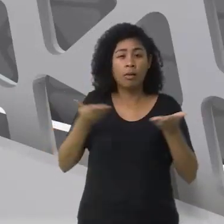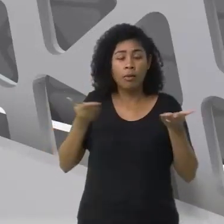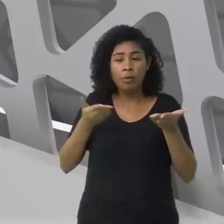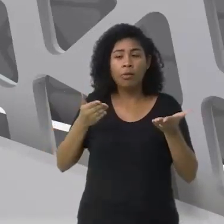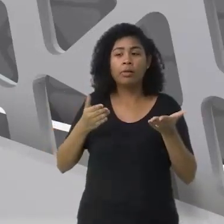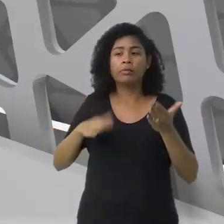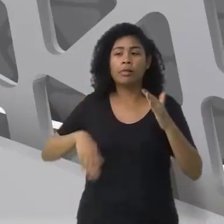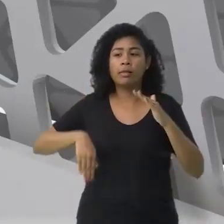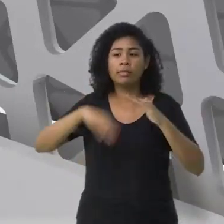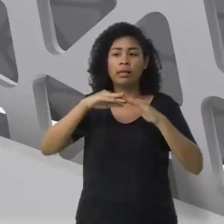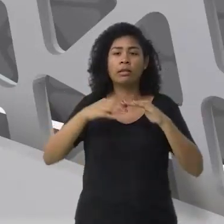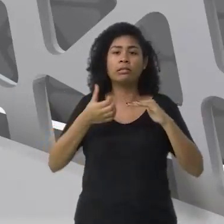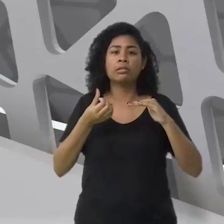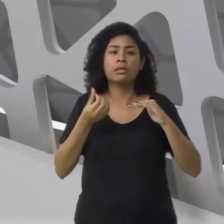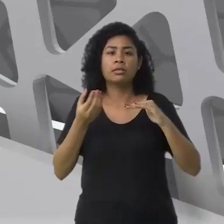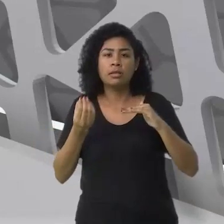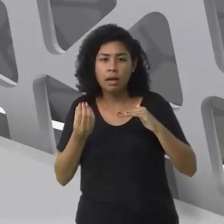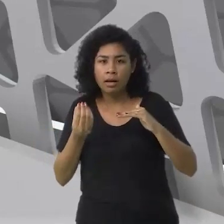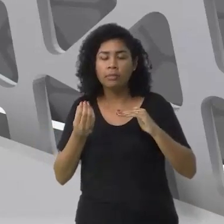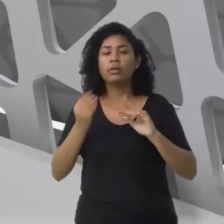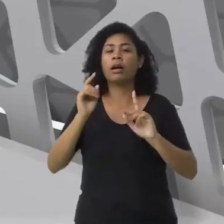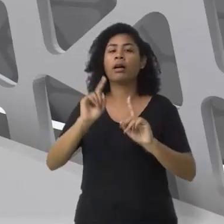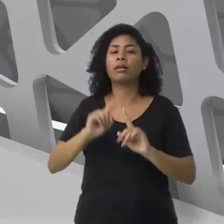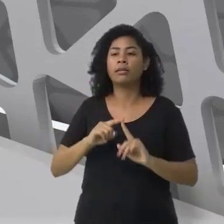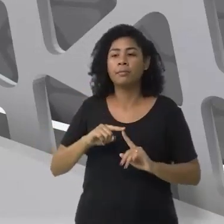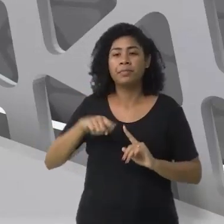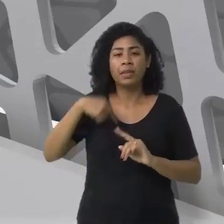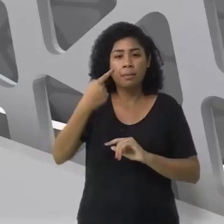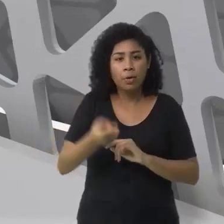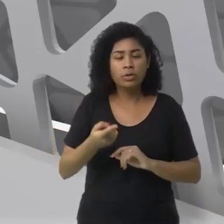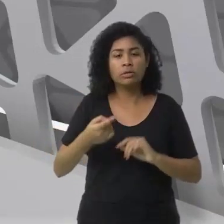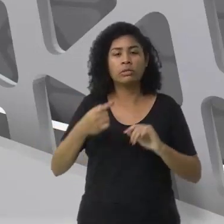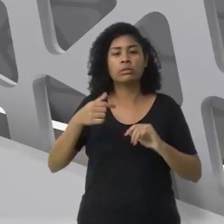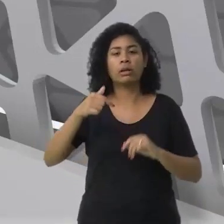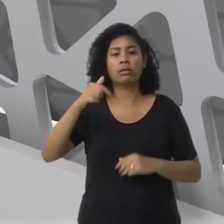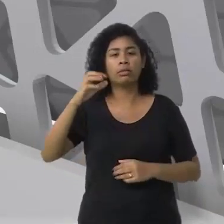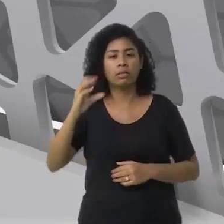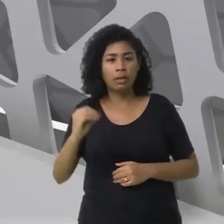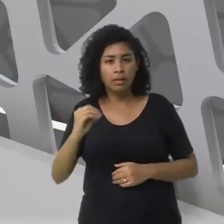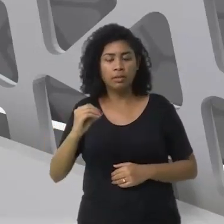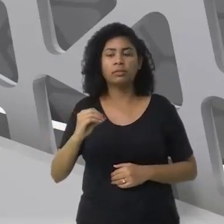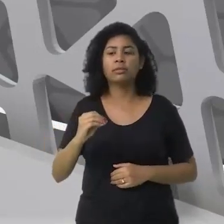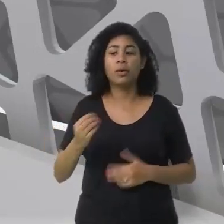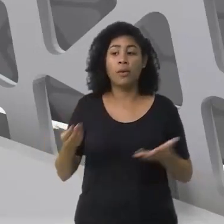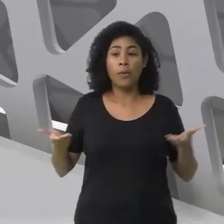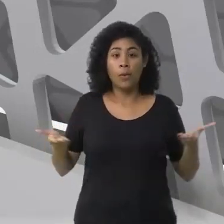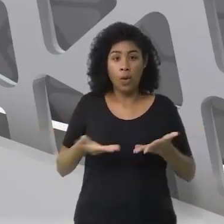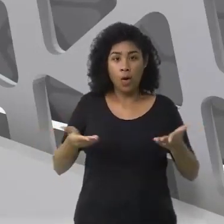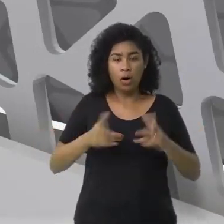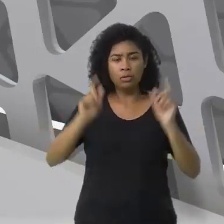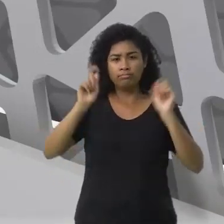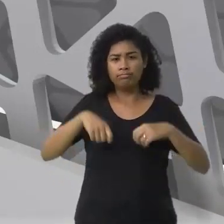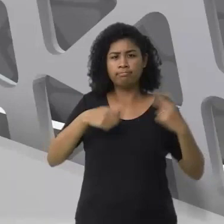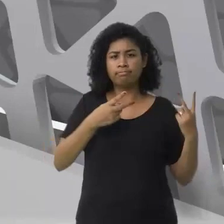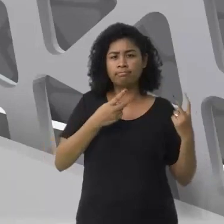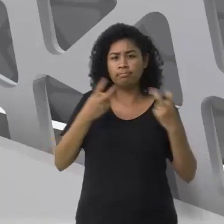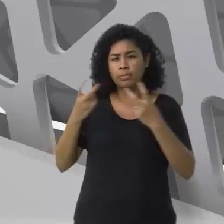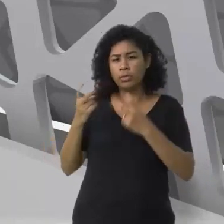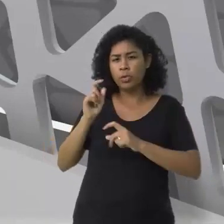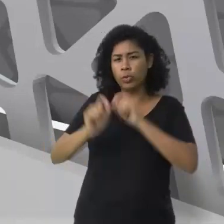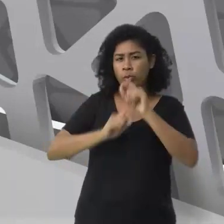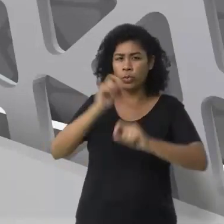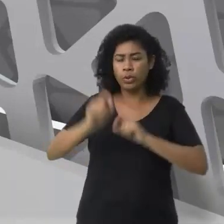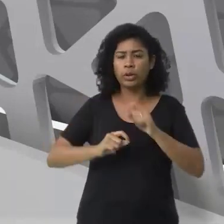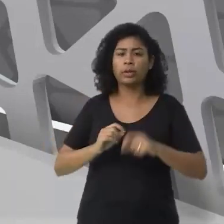para 60 anos de idade, 70 anos de idade. Então, hoje a gente observa que, tendo